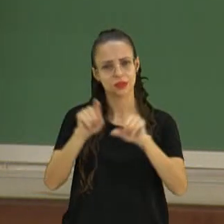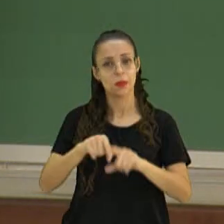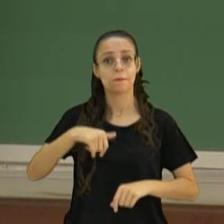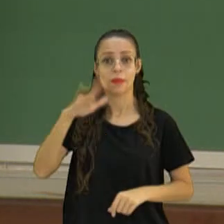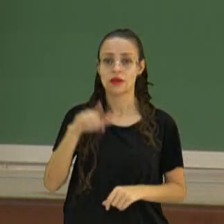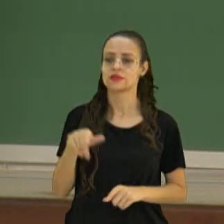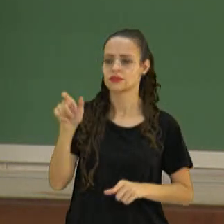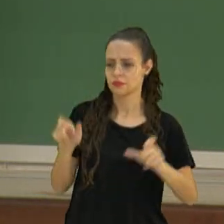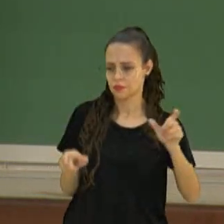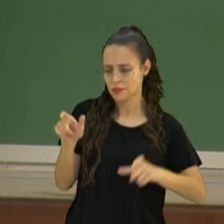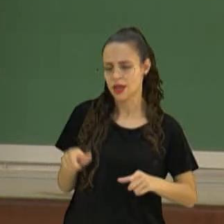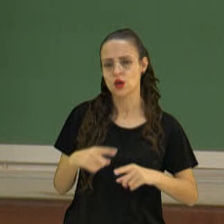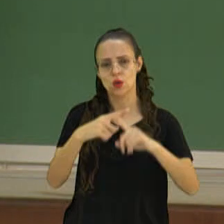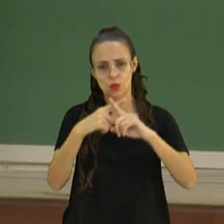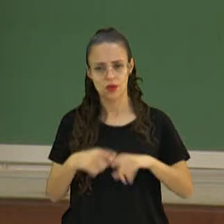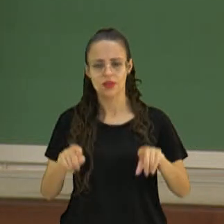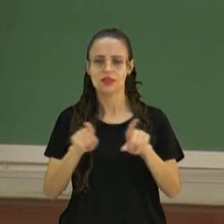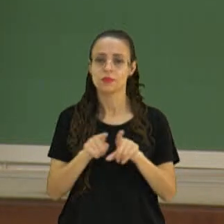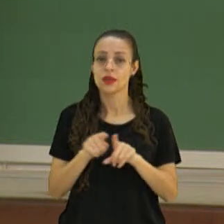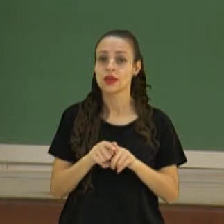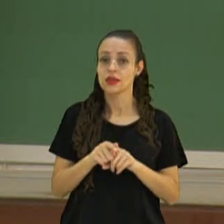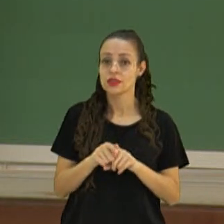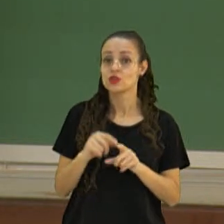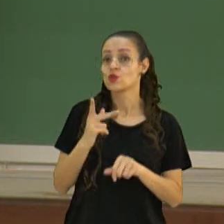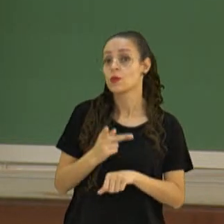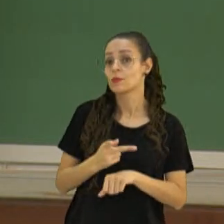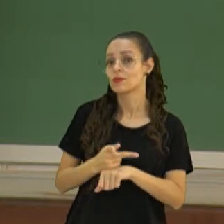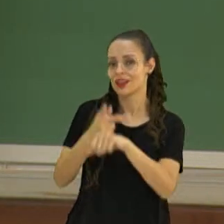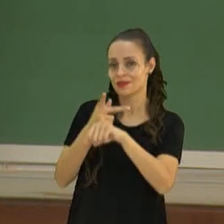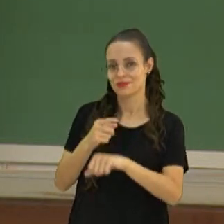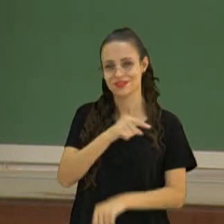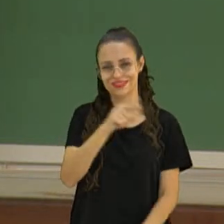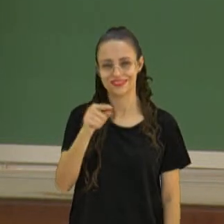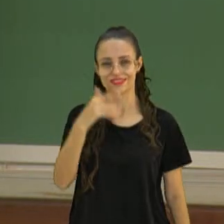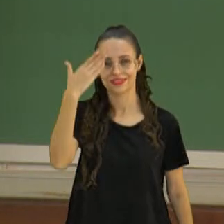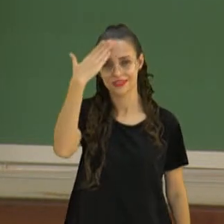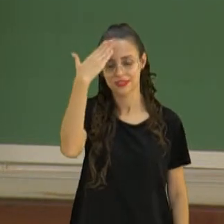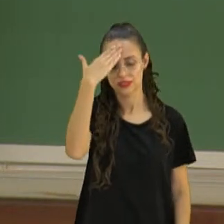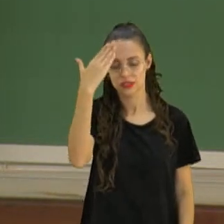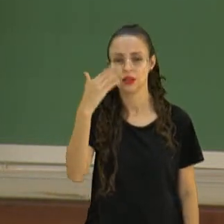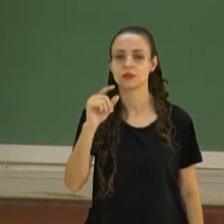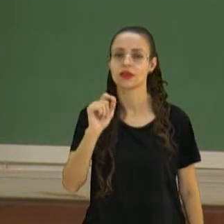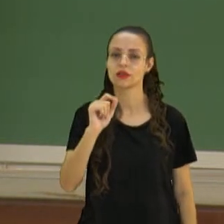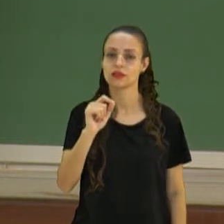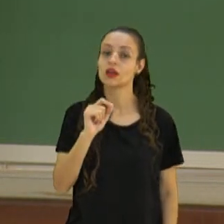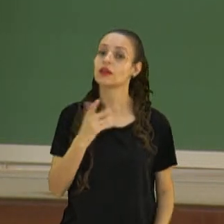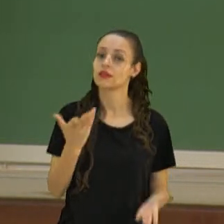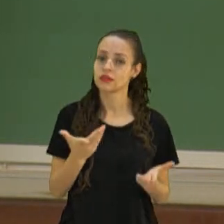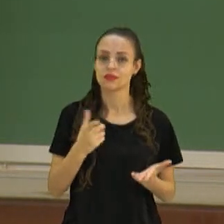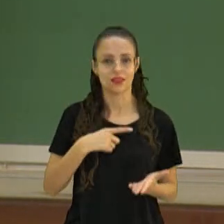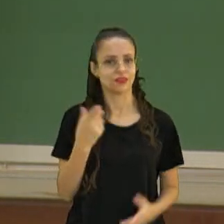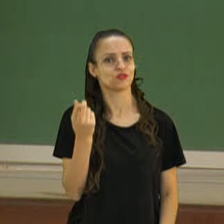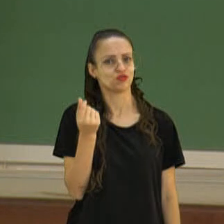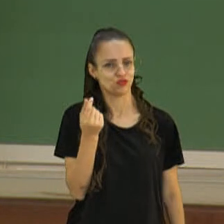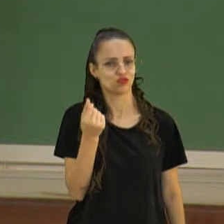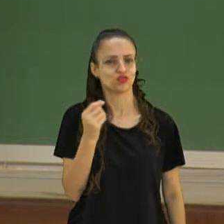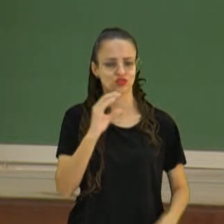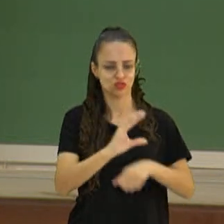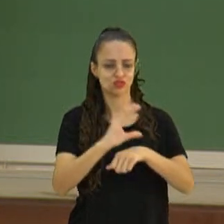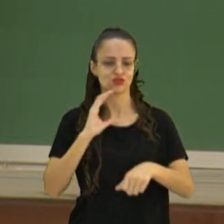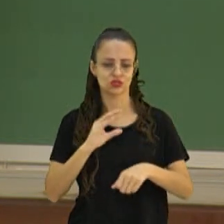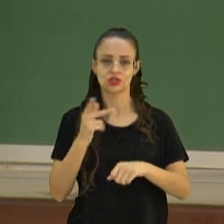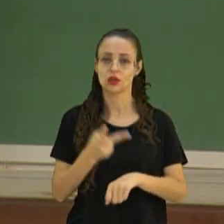atletas que estão competindo também e a premiação, como vocês sabem, né? Envolver modalidade envolve dinheiro, né? Então, nós